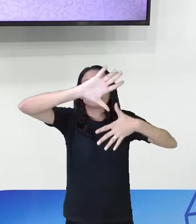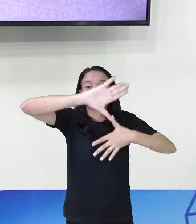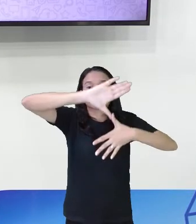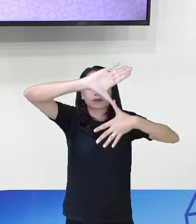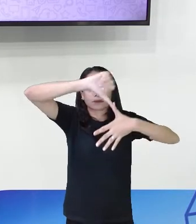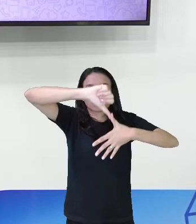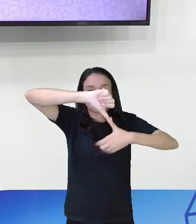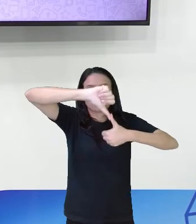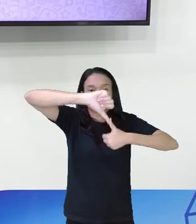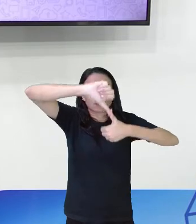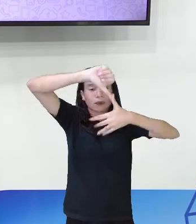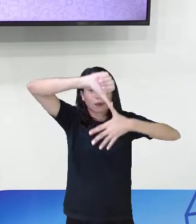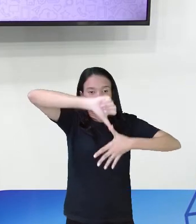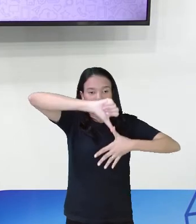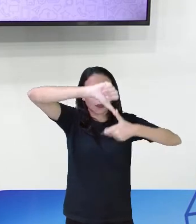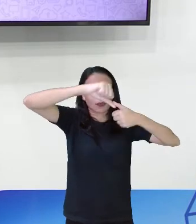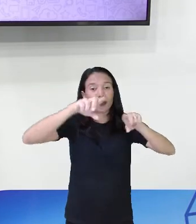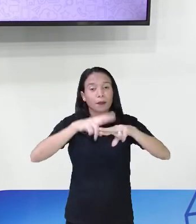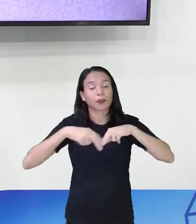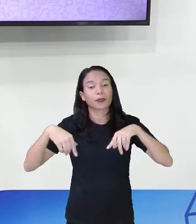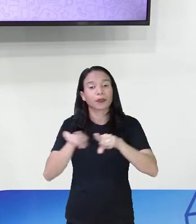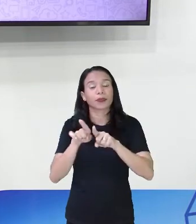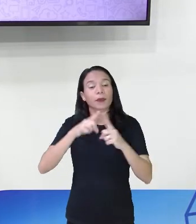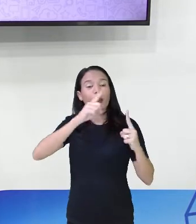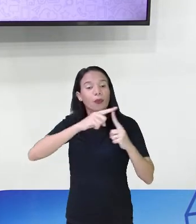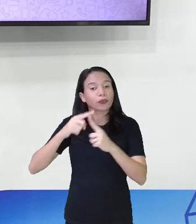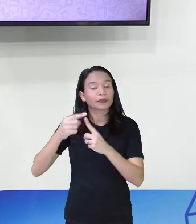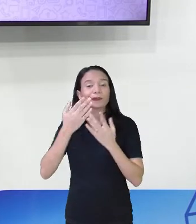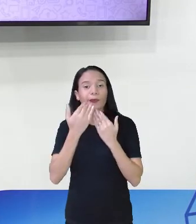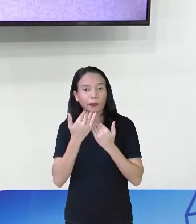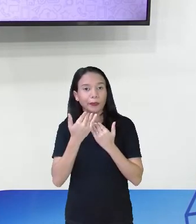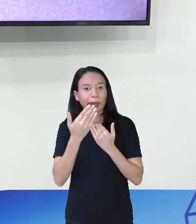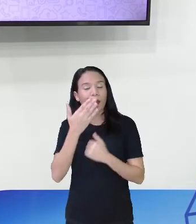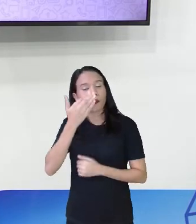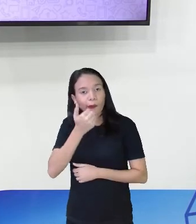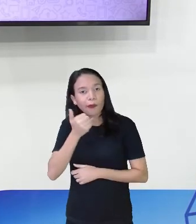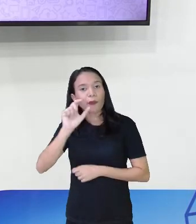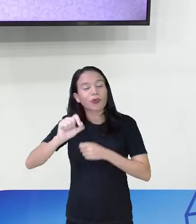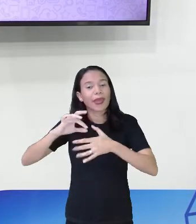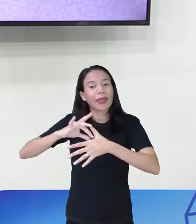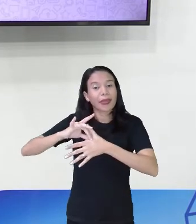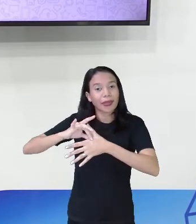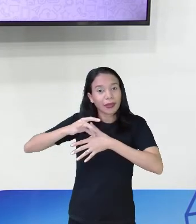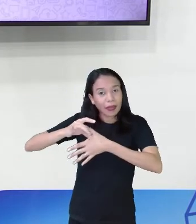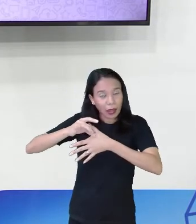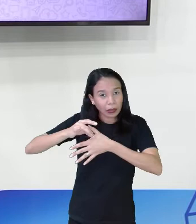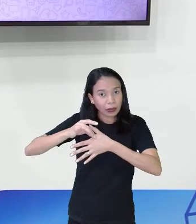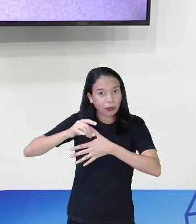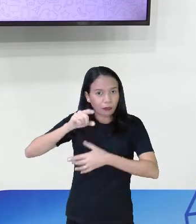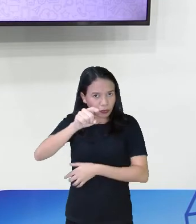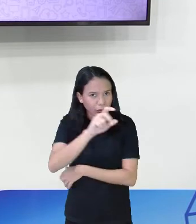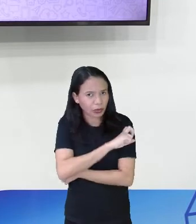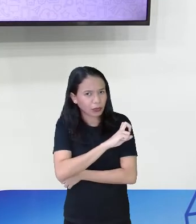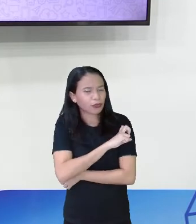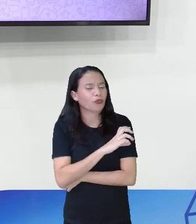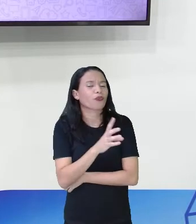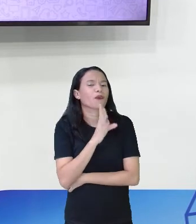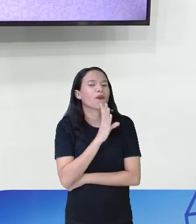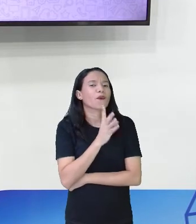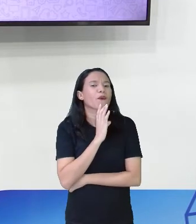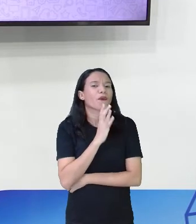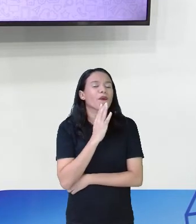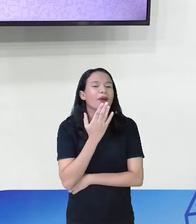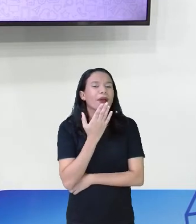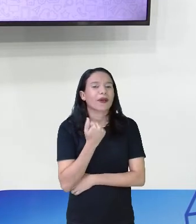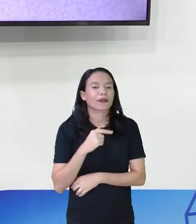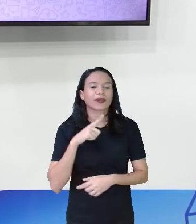América do Sul, fala dos hábitos alimentares, ele é um animal carnívoro. Você do 5º ano já estudou sobre